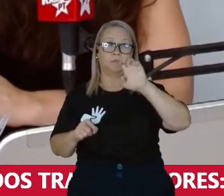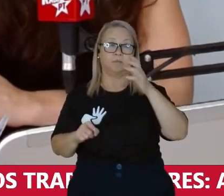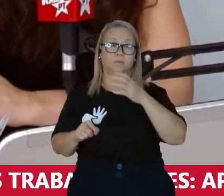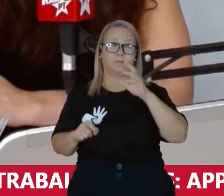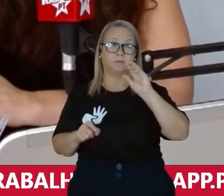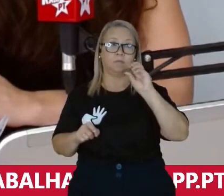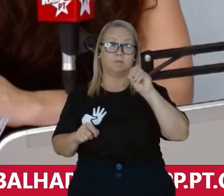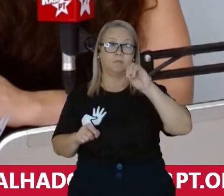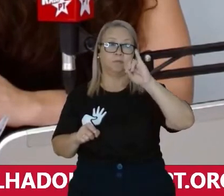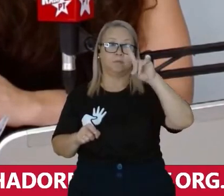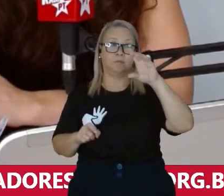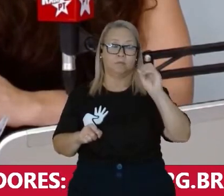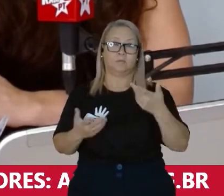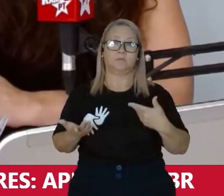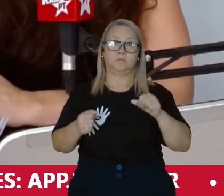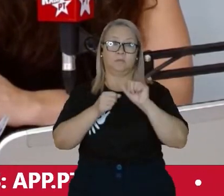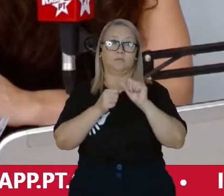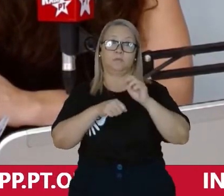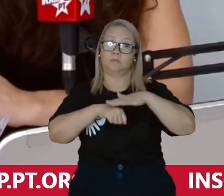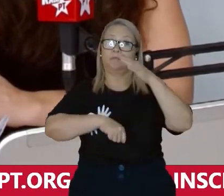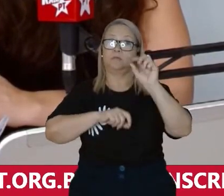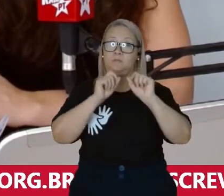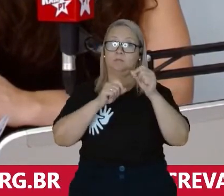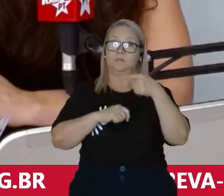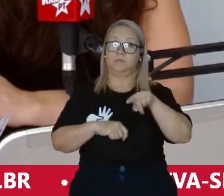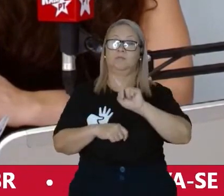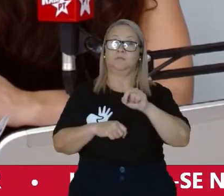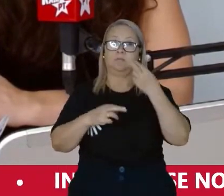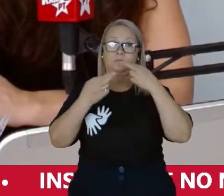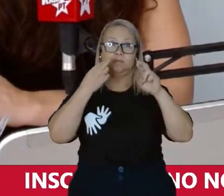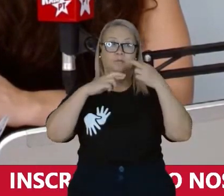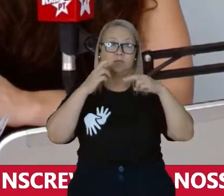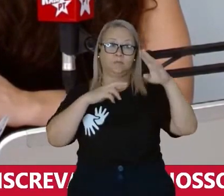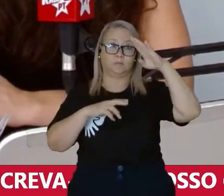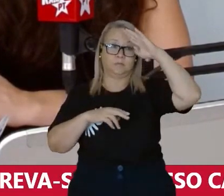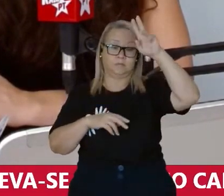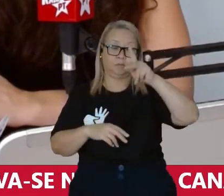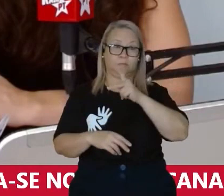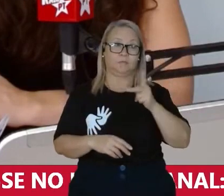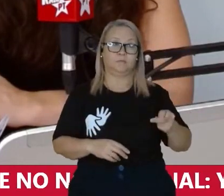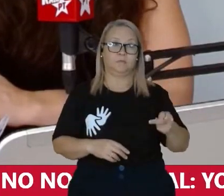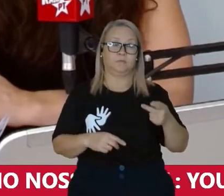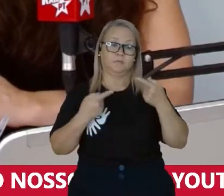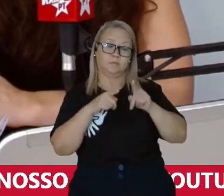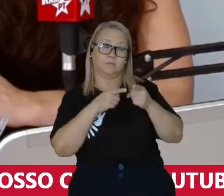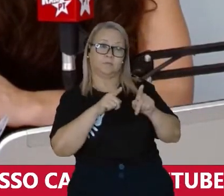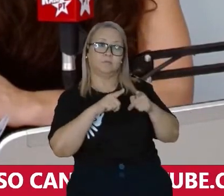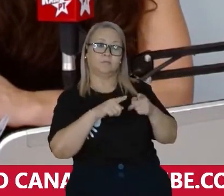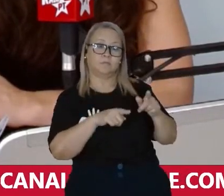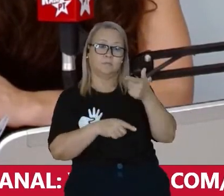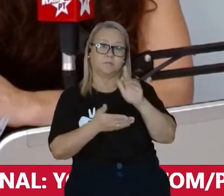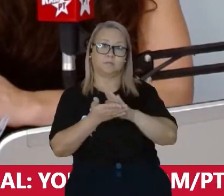pouco mais do que chamar o presidente de piqui ruído. Né? Eu tô incomodando algumas pessoas ali